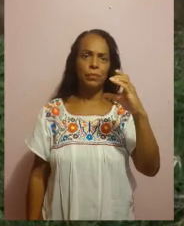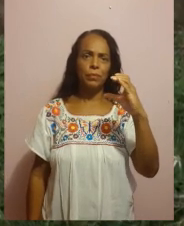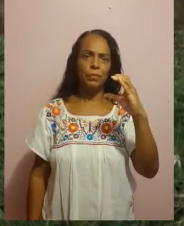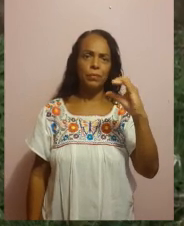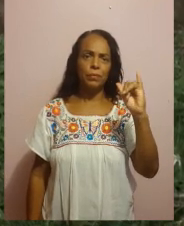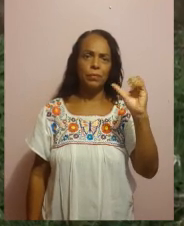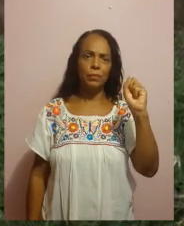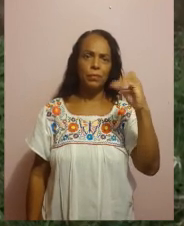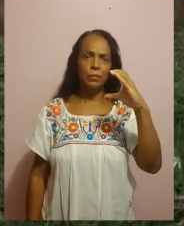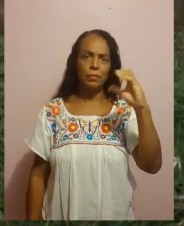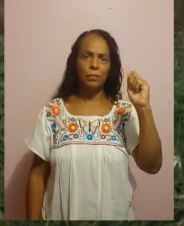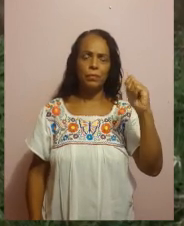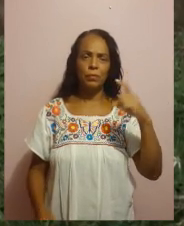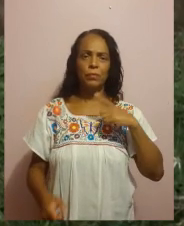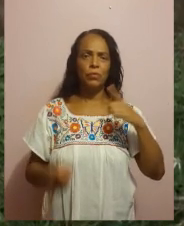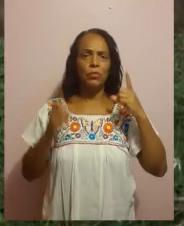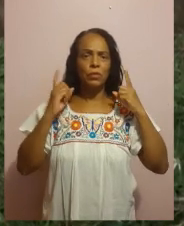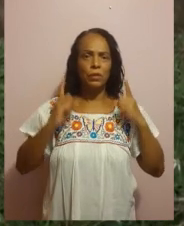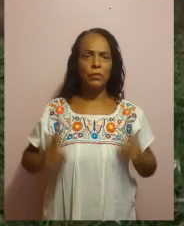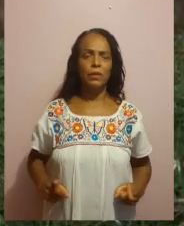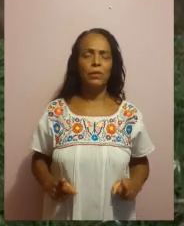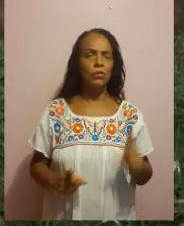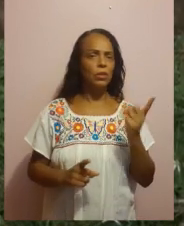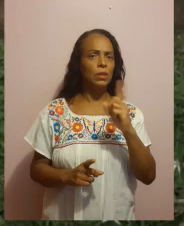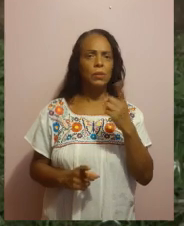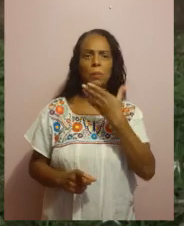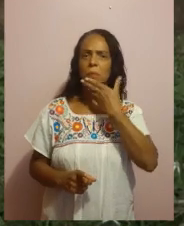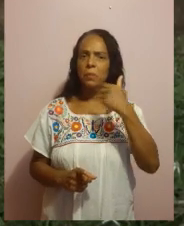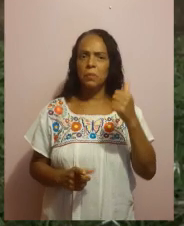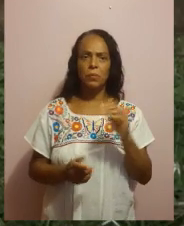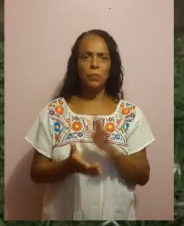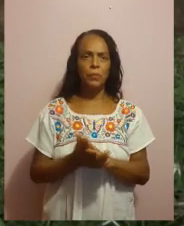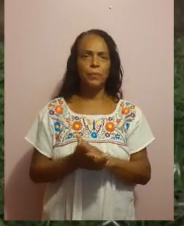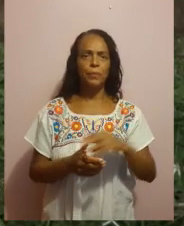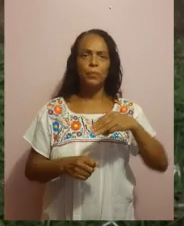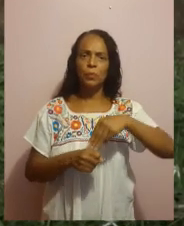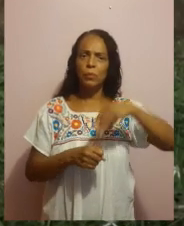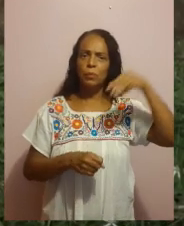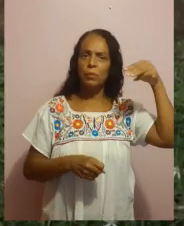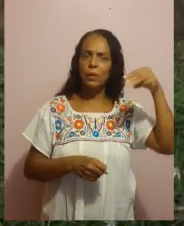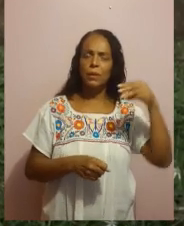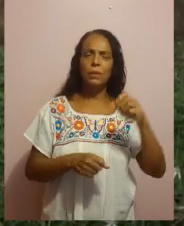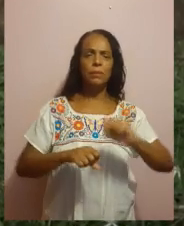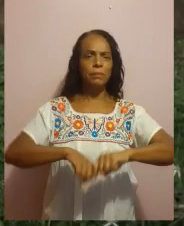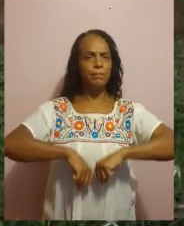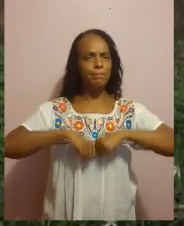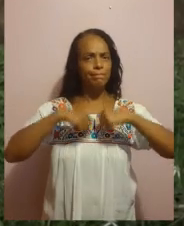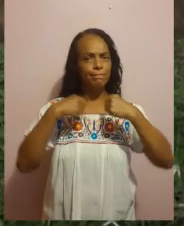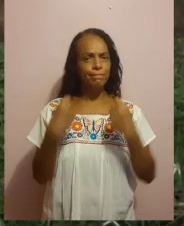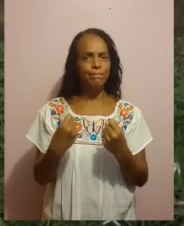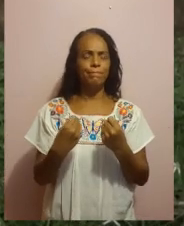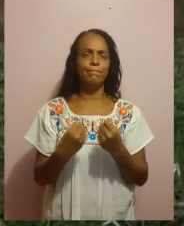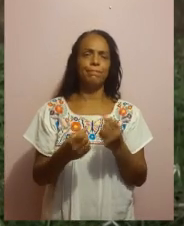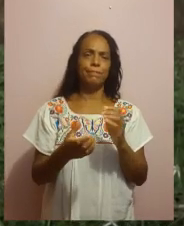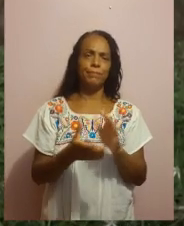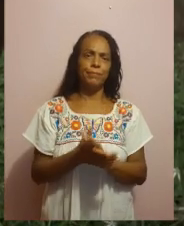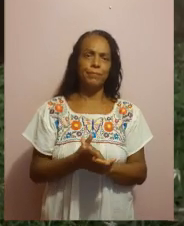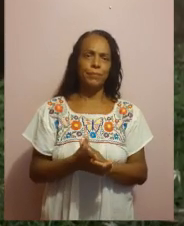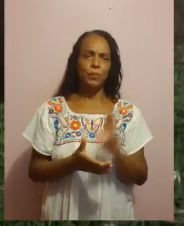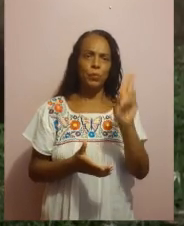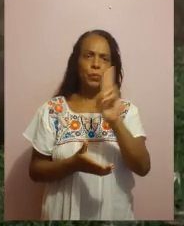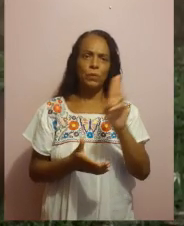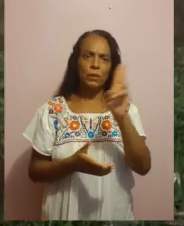O nosso mestre, ele empreendeu os seus esforços, tanto com daime como na ministração